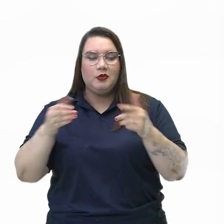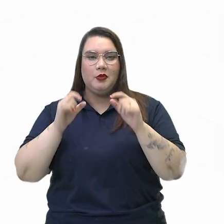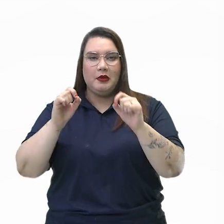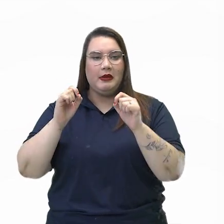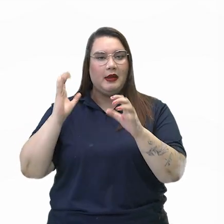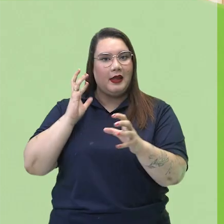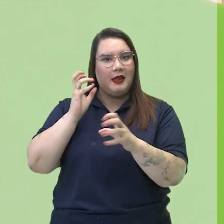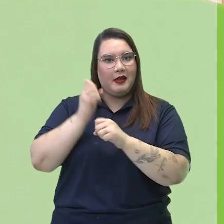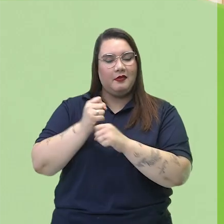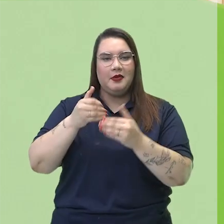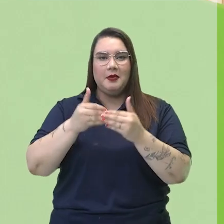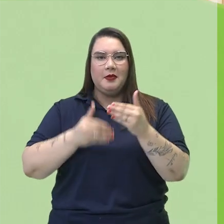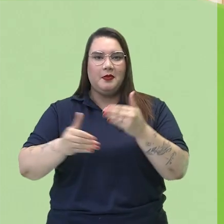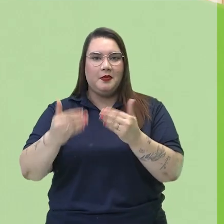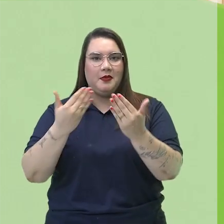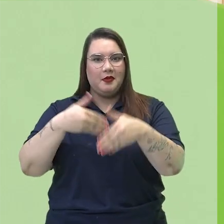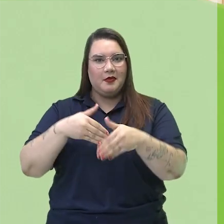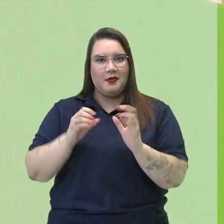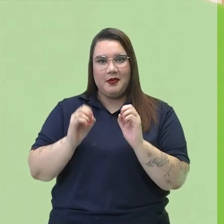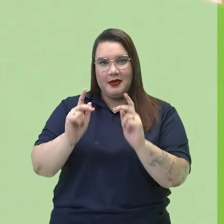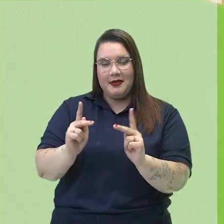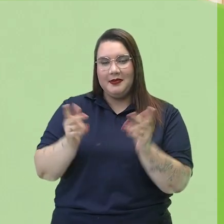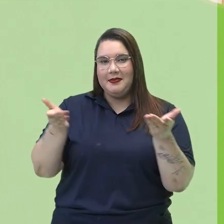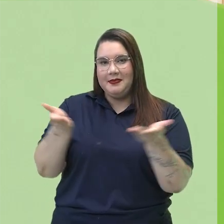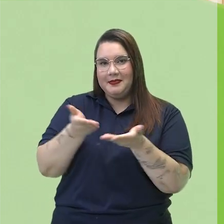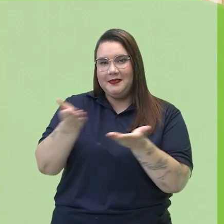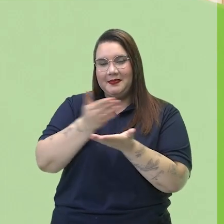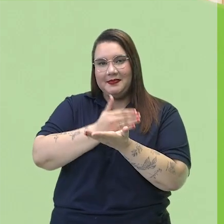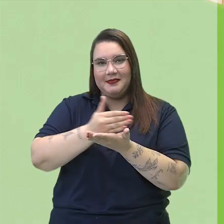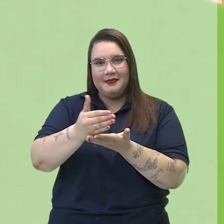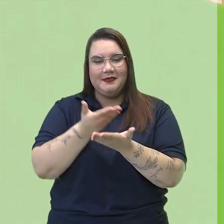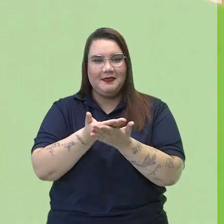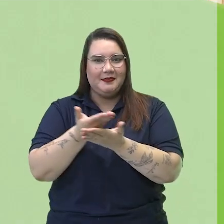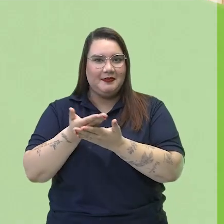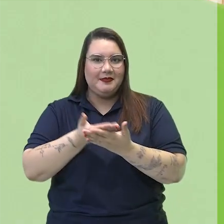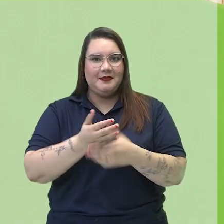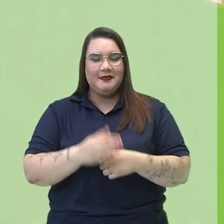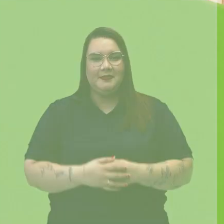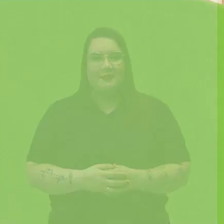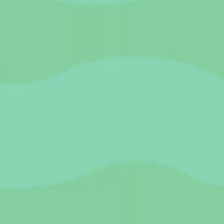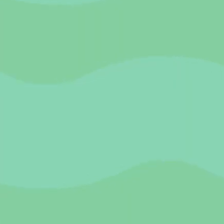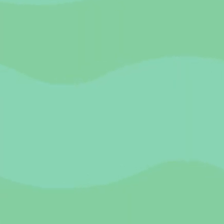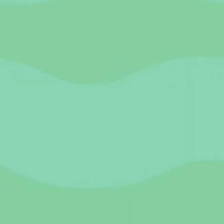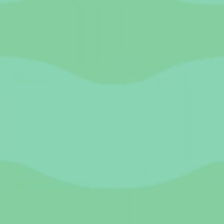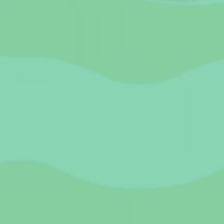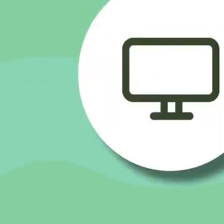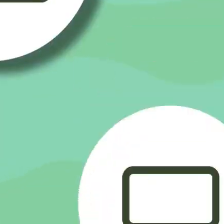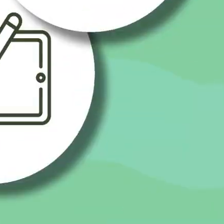e avaliação. Então, pessoal, vamos iniciar nossa aula.